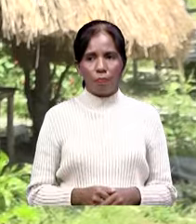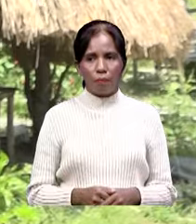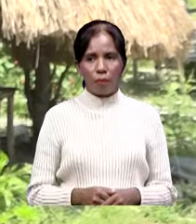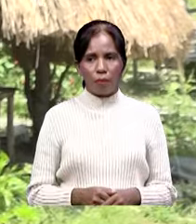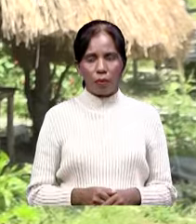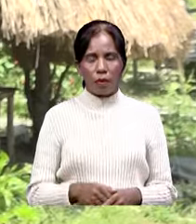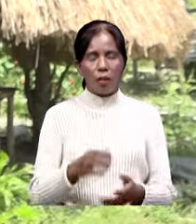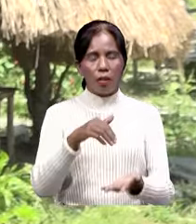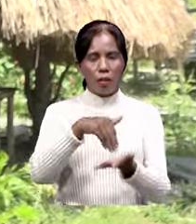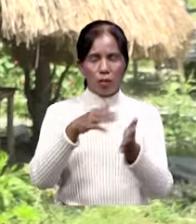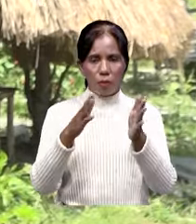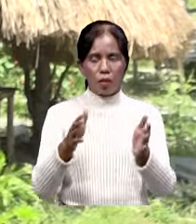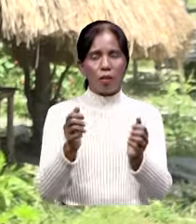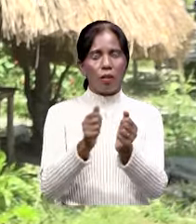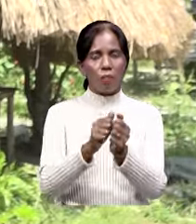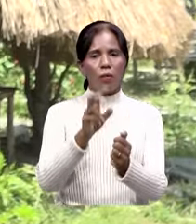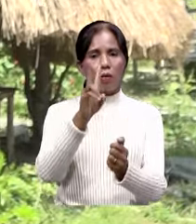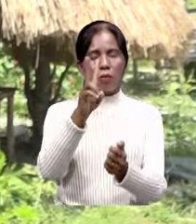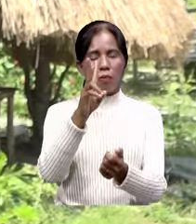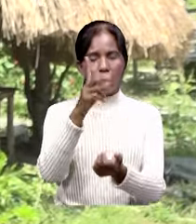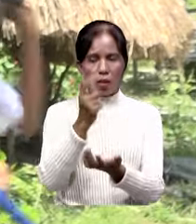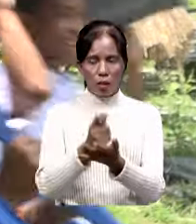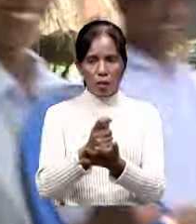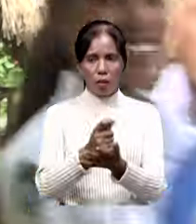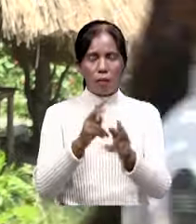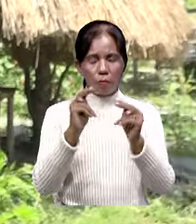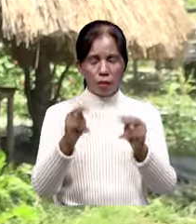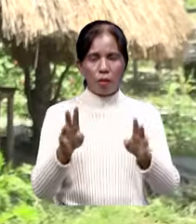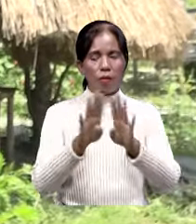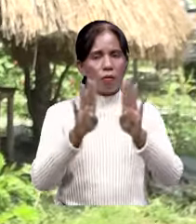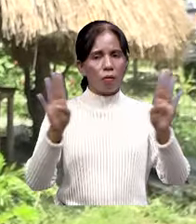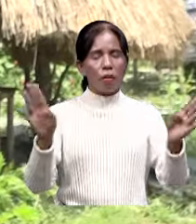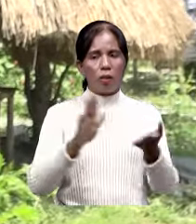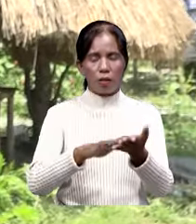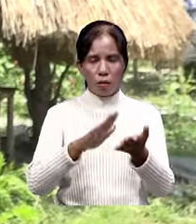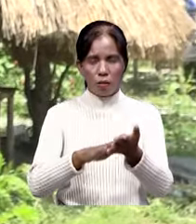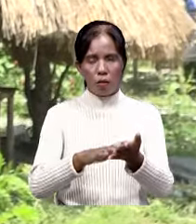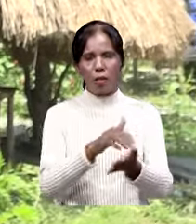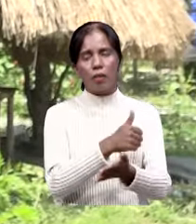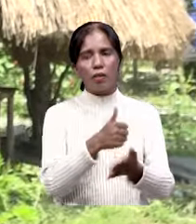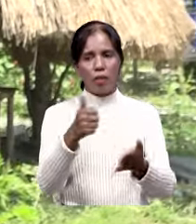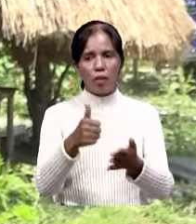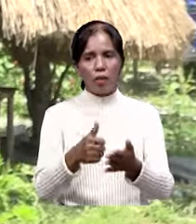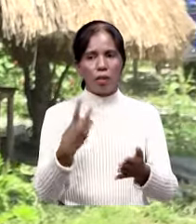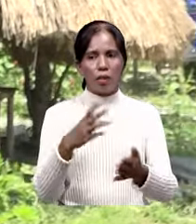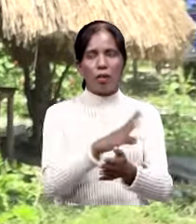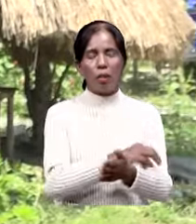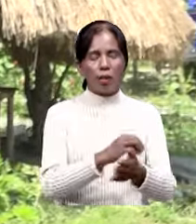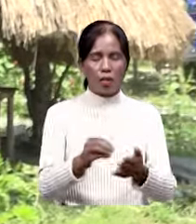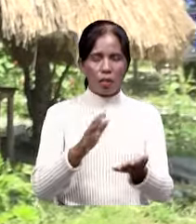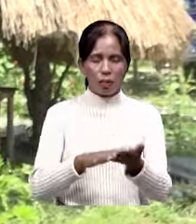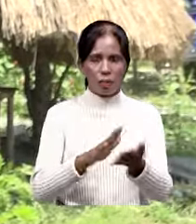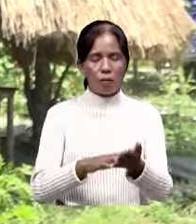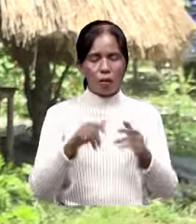2000 liu estudantes entau precisamos atu loke klas paralela ida ditabela dehang liras ida ni be makus escola ida